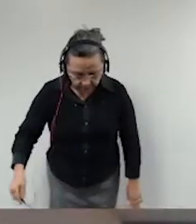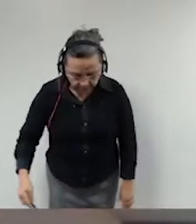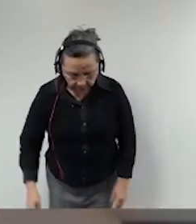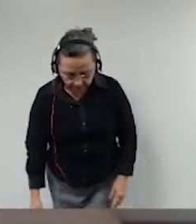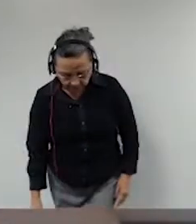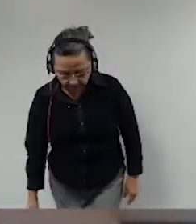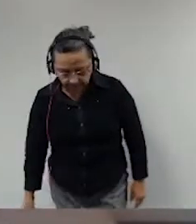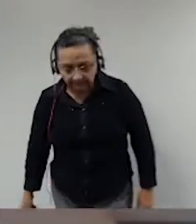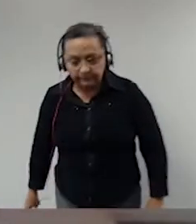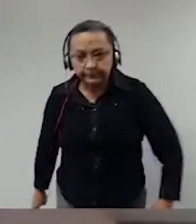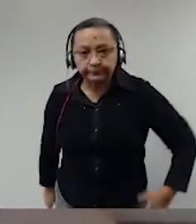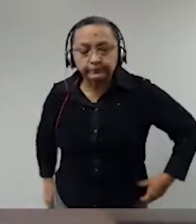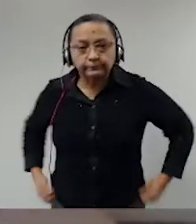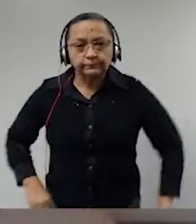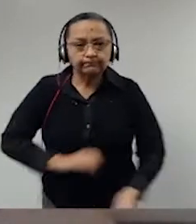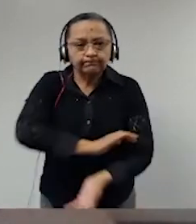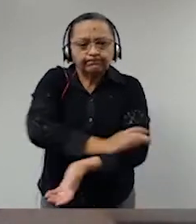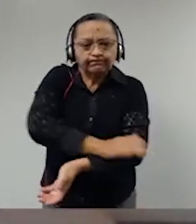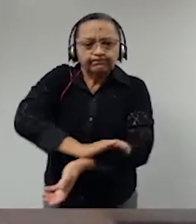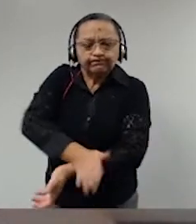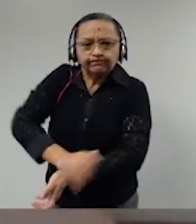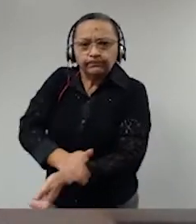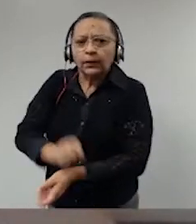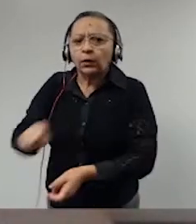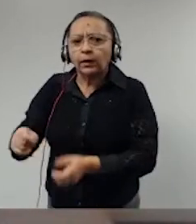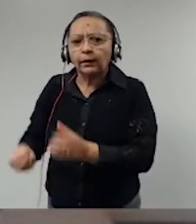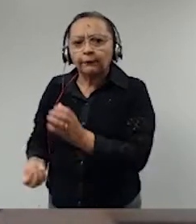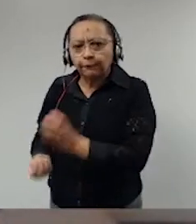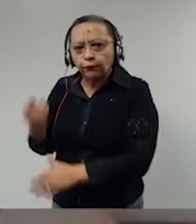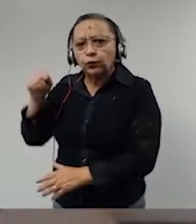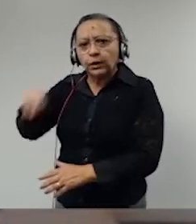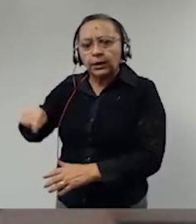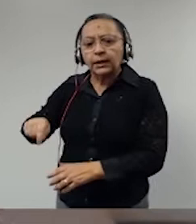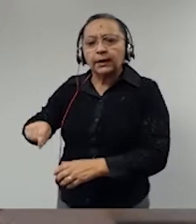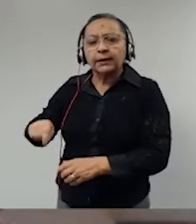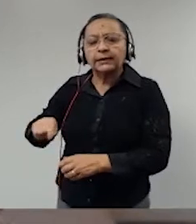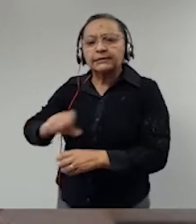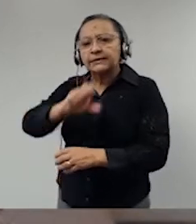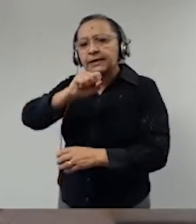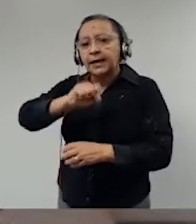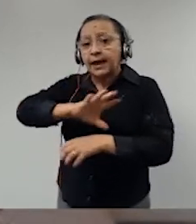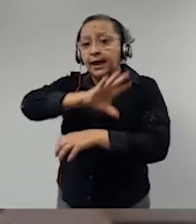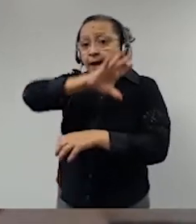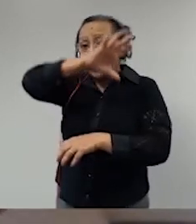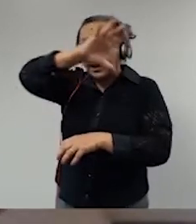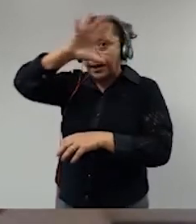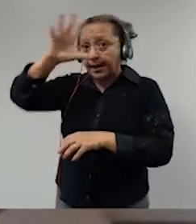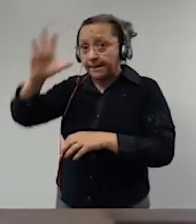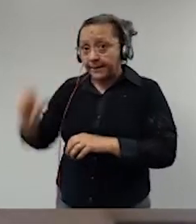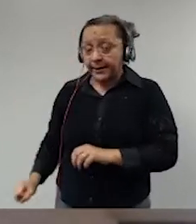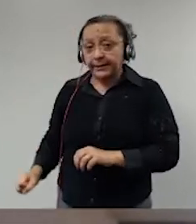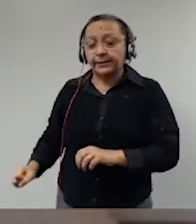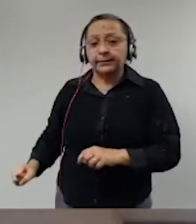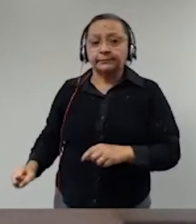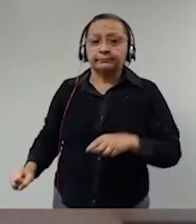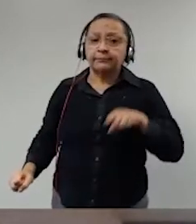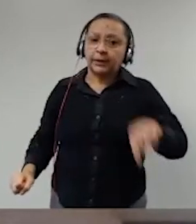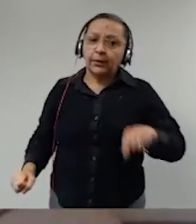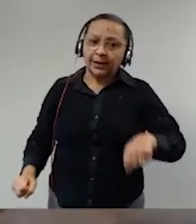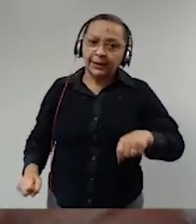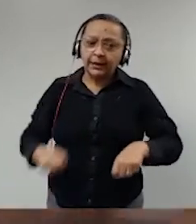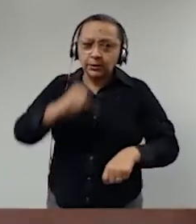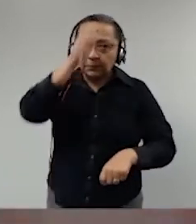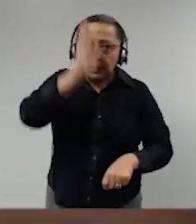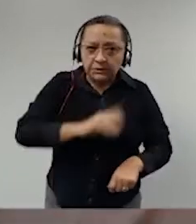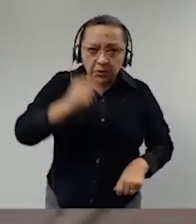disse, não, o racismo é o fundamento das Américas. As Américas foram fundadas, o racismo é estruturante da criação das Américas. No Brasil não é diferente. E